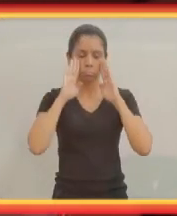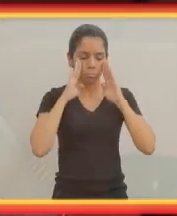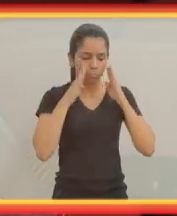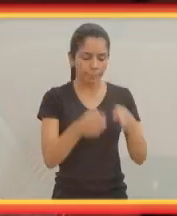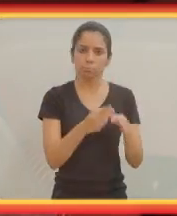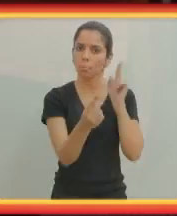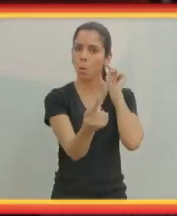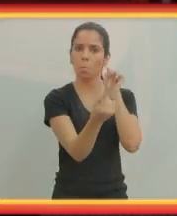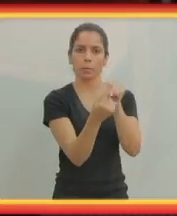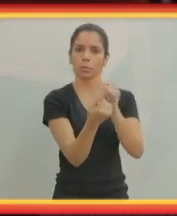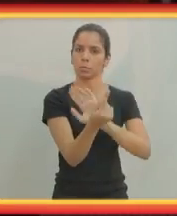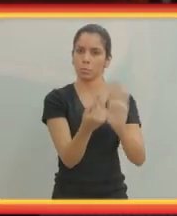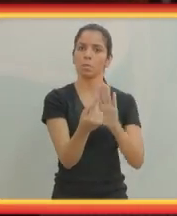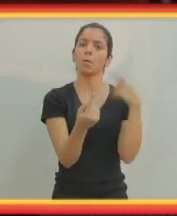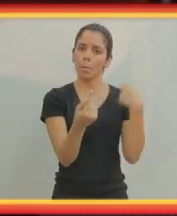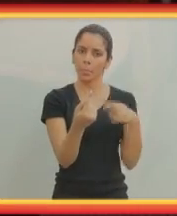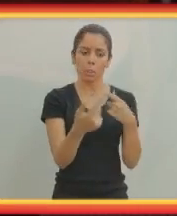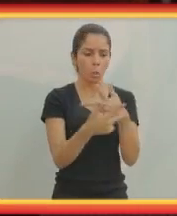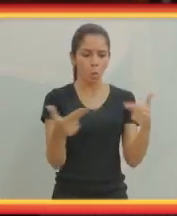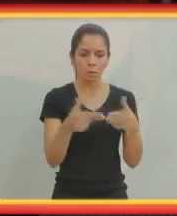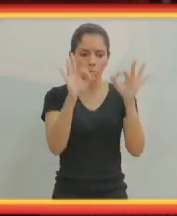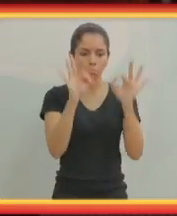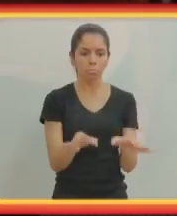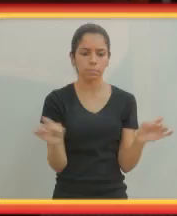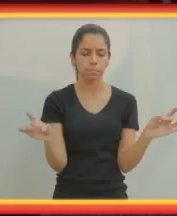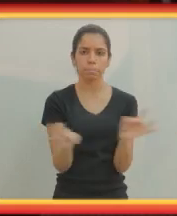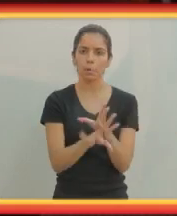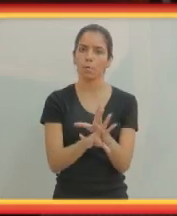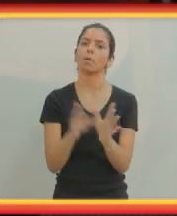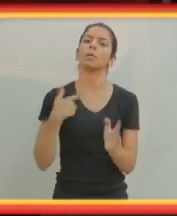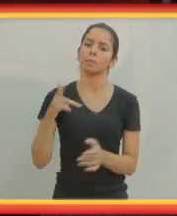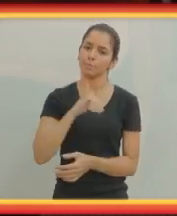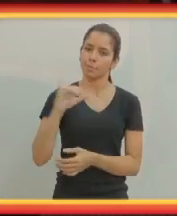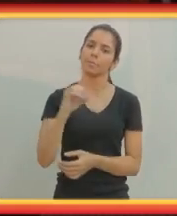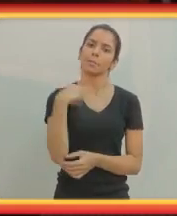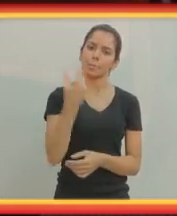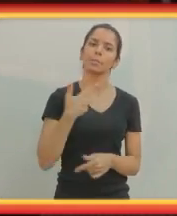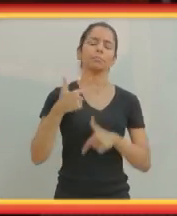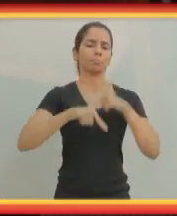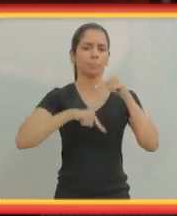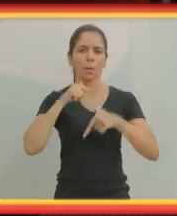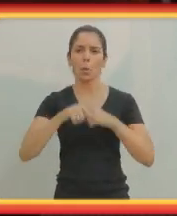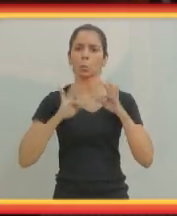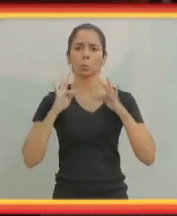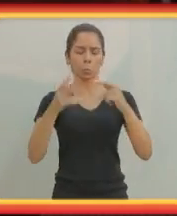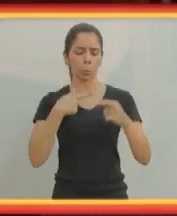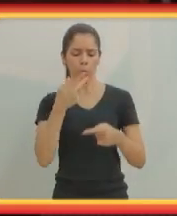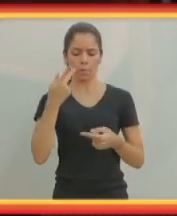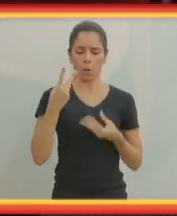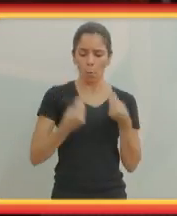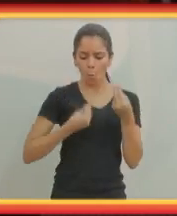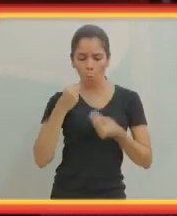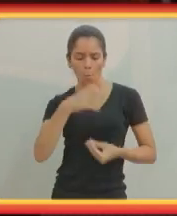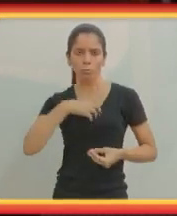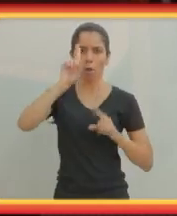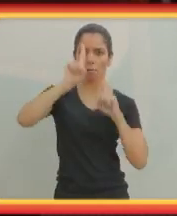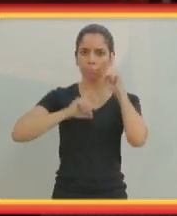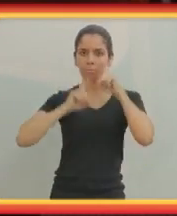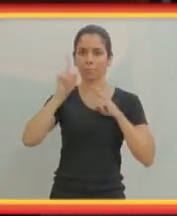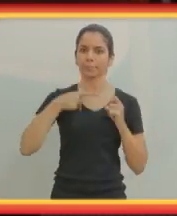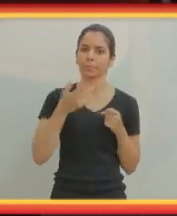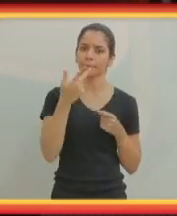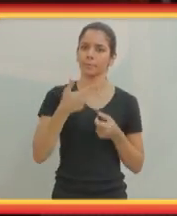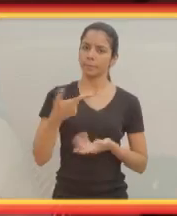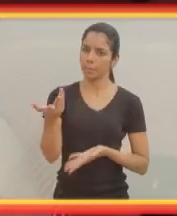lógico e objetivo. Então ele necessita de coisas concretas. Em cima disso a gente trabalha toda a fala dele, toda a forma